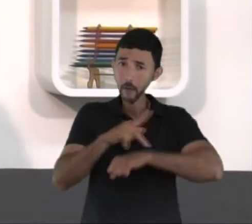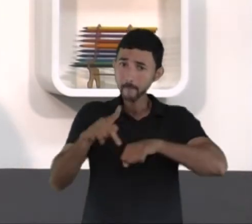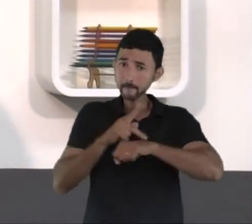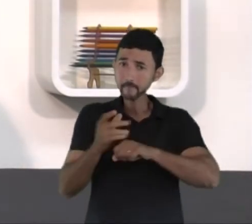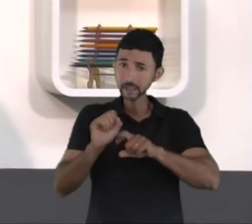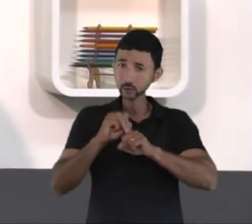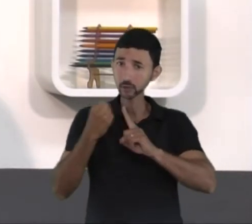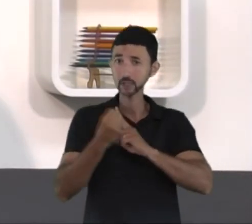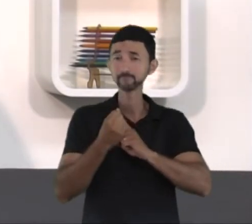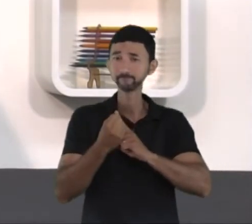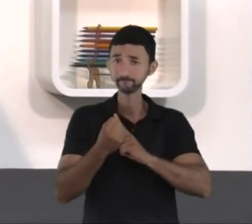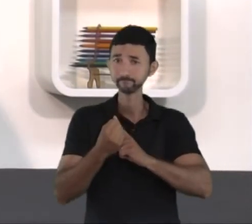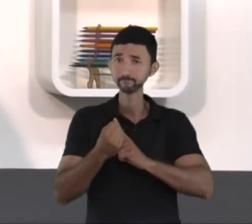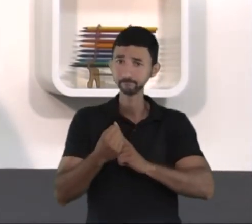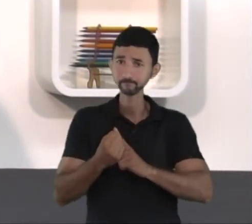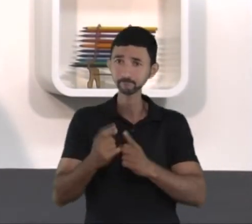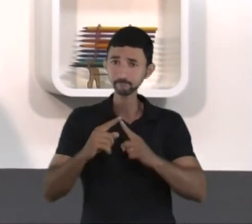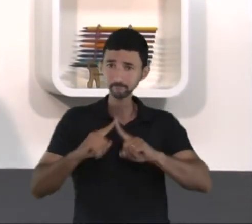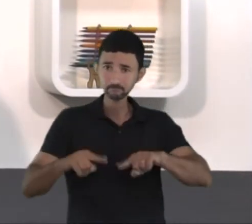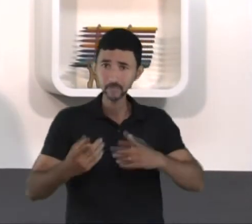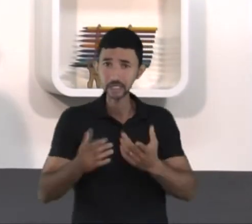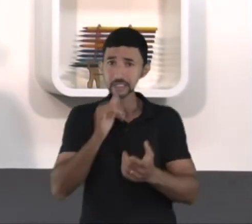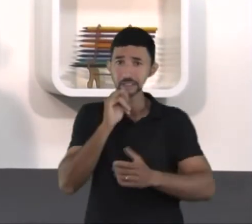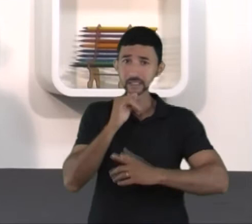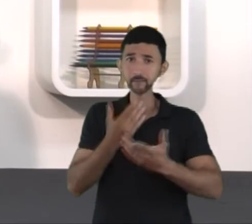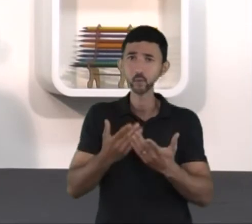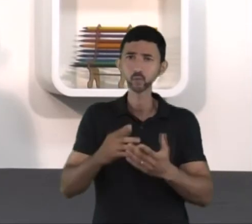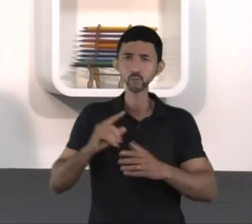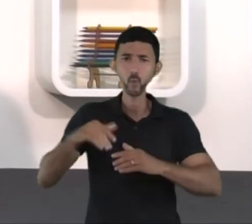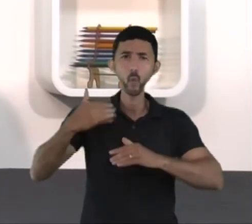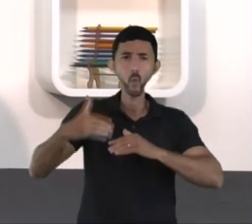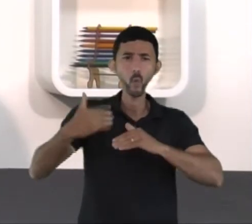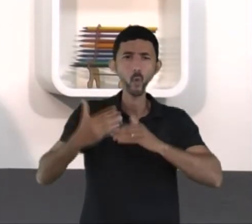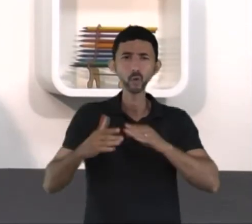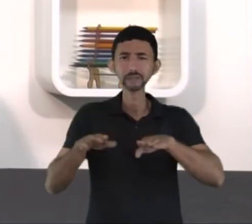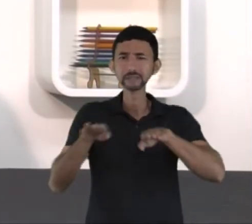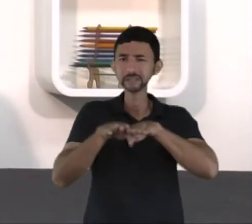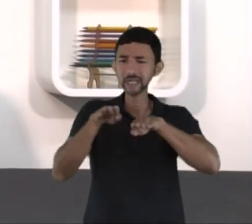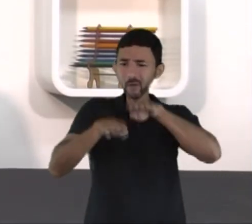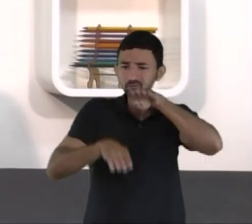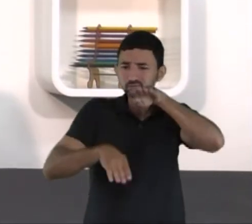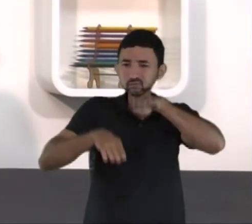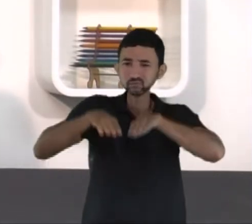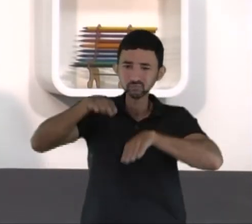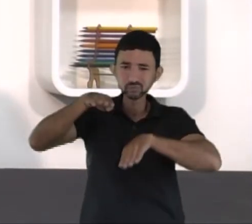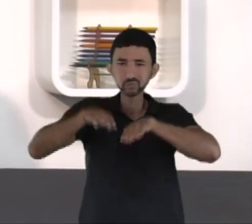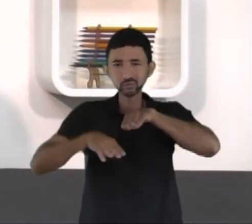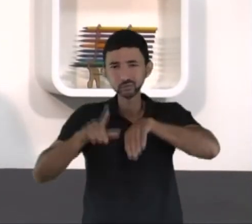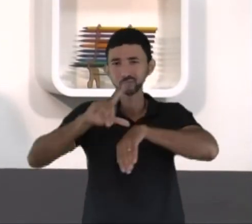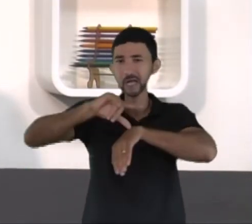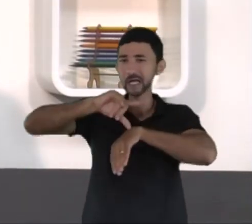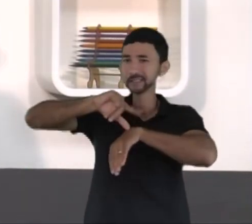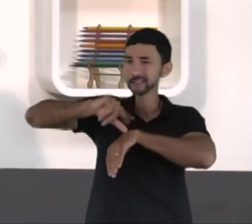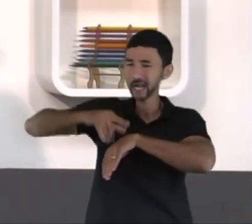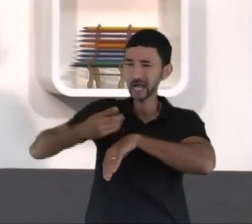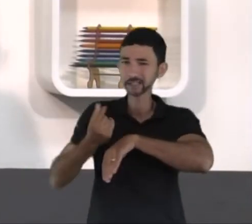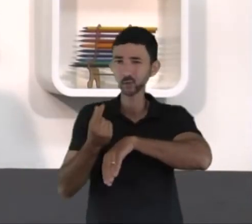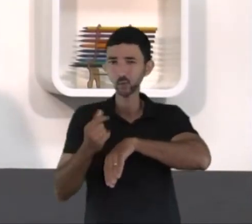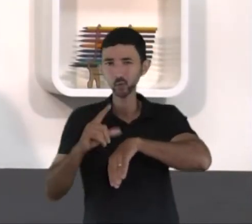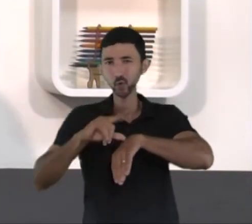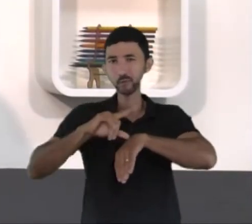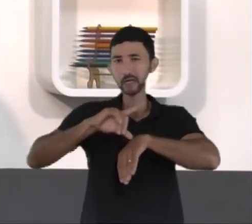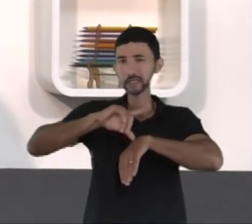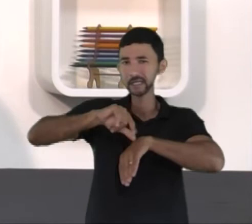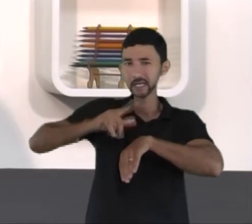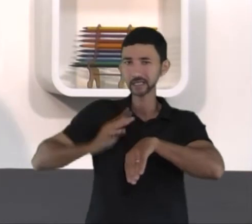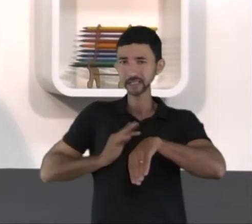Tá? Só que em contrapartida, né, a gente vai ter outros níveis de desigualdade, outros atrasos econômicos e